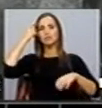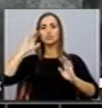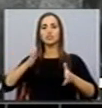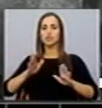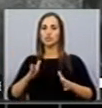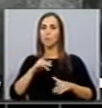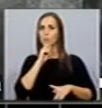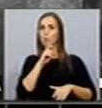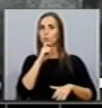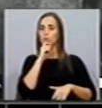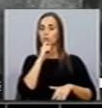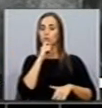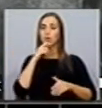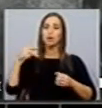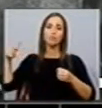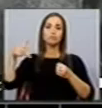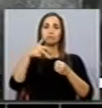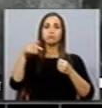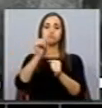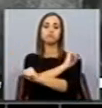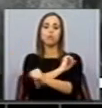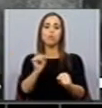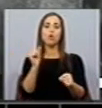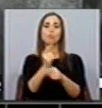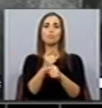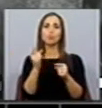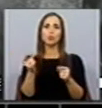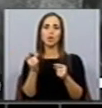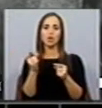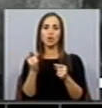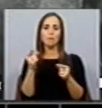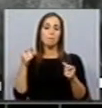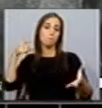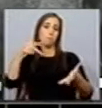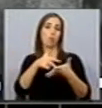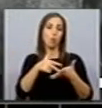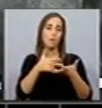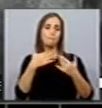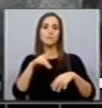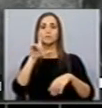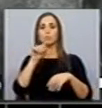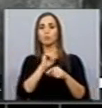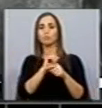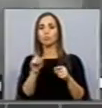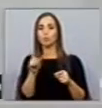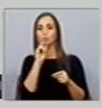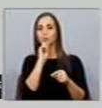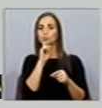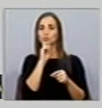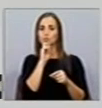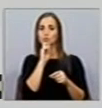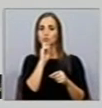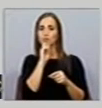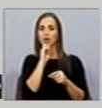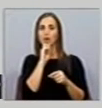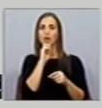terá explodido devido ao próprio também, não só devido ao impacto, mas também porque os retrofoguetes estariam também ainda muito cheios de